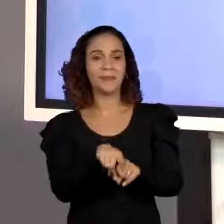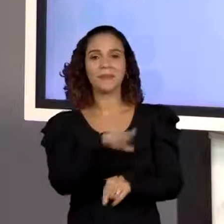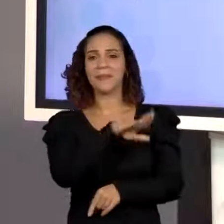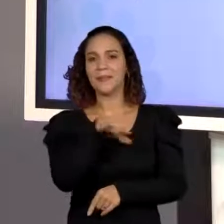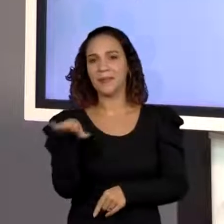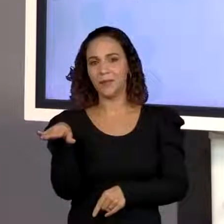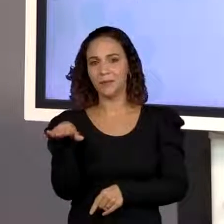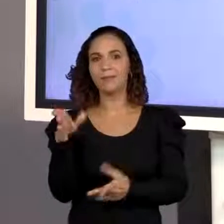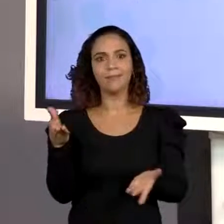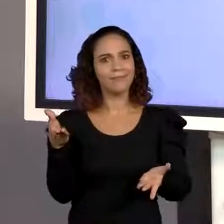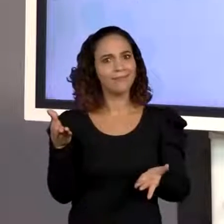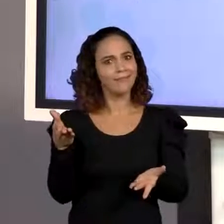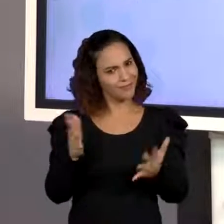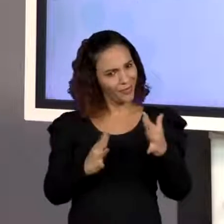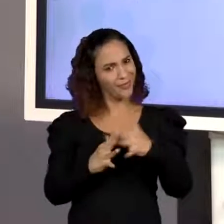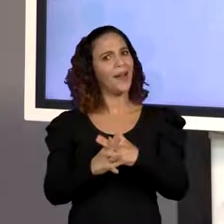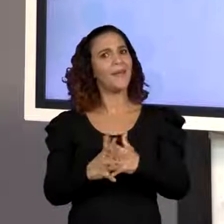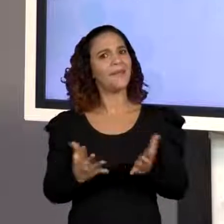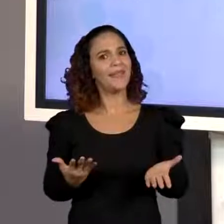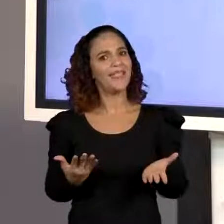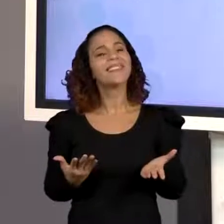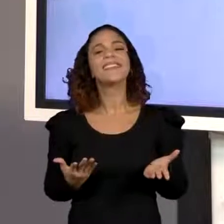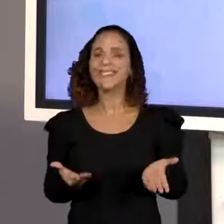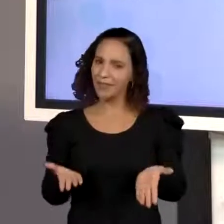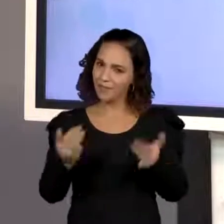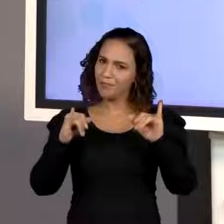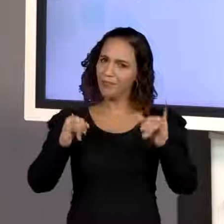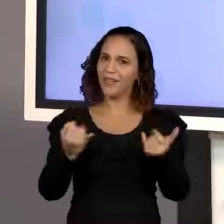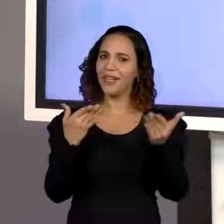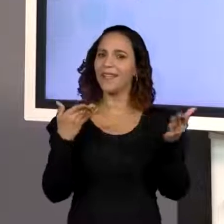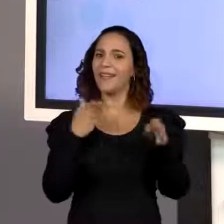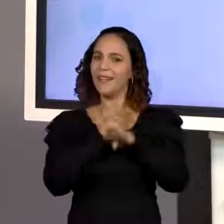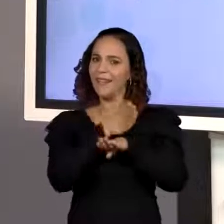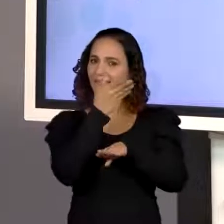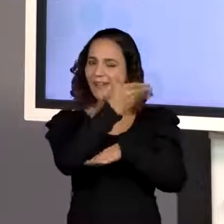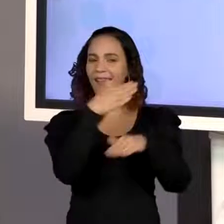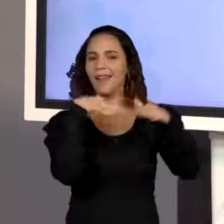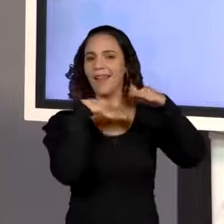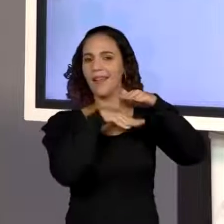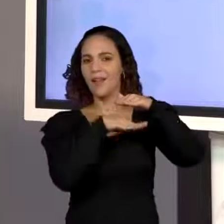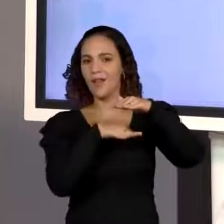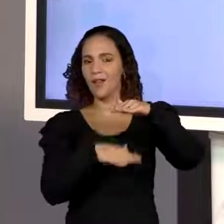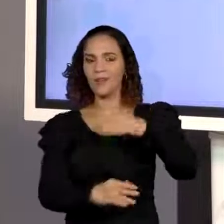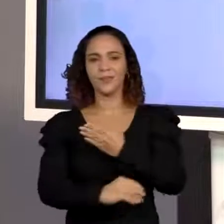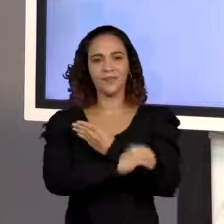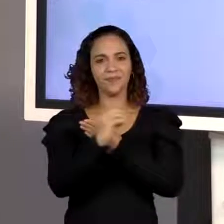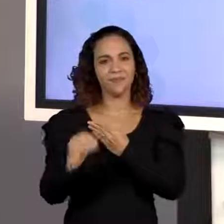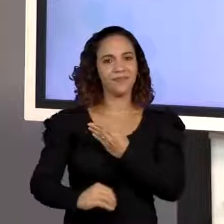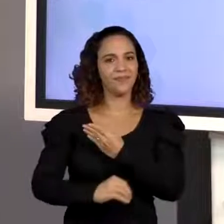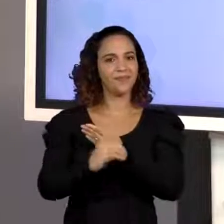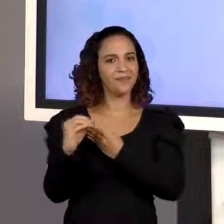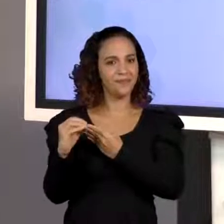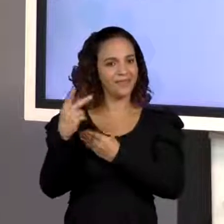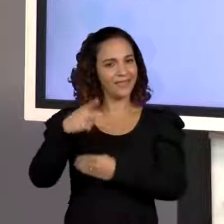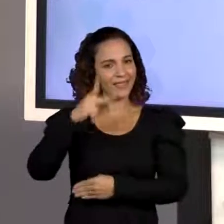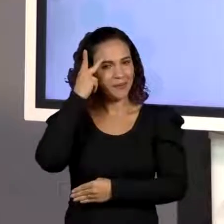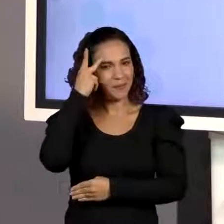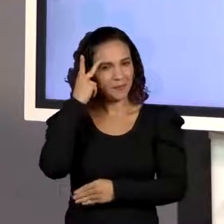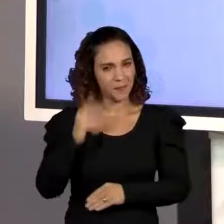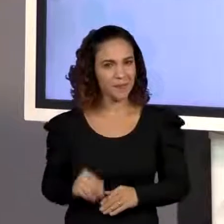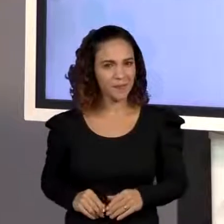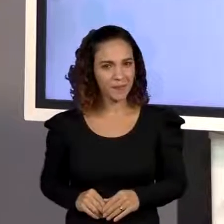aluno. Não é demais? Então não deixe de prestigiar aí o nosso repositório do Centro de